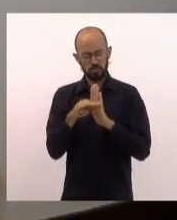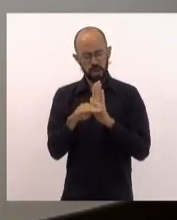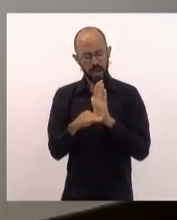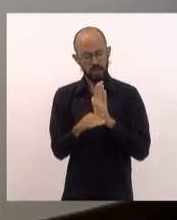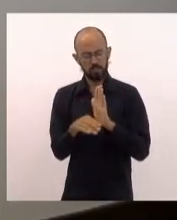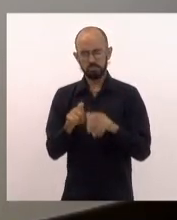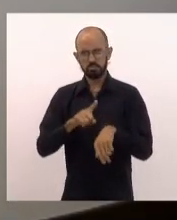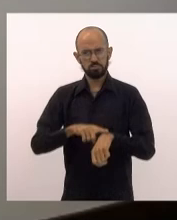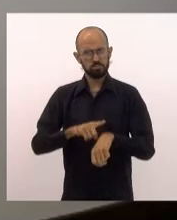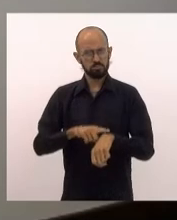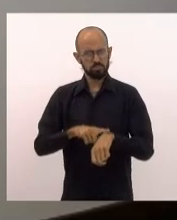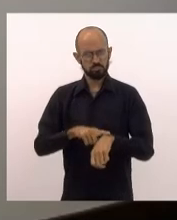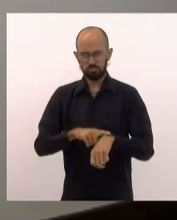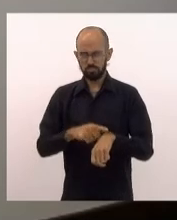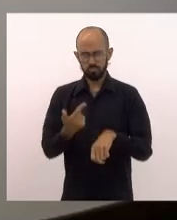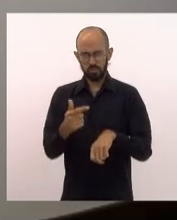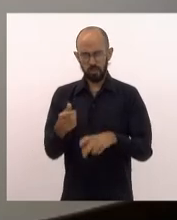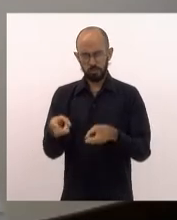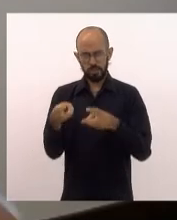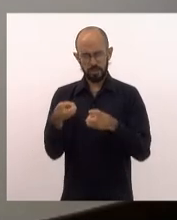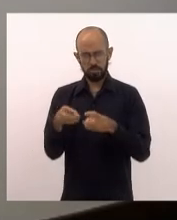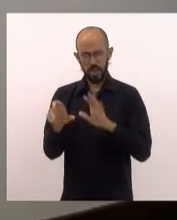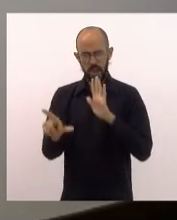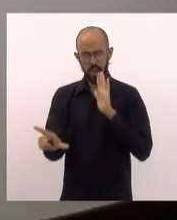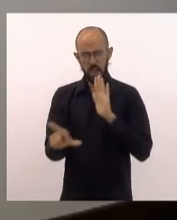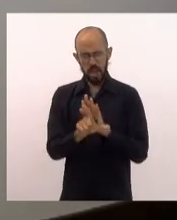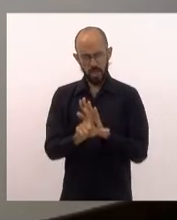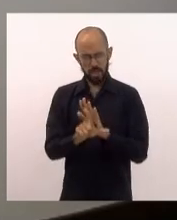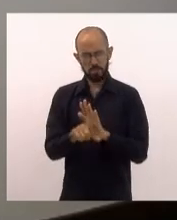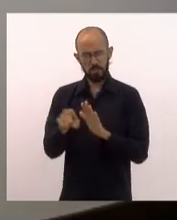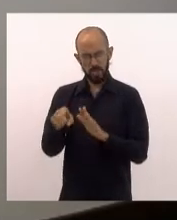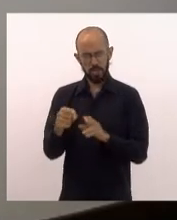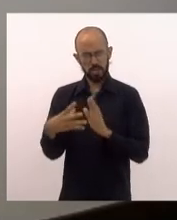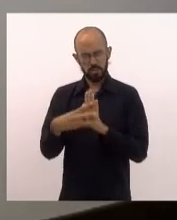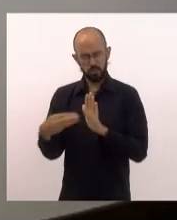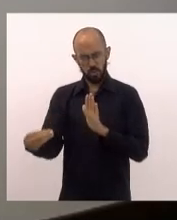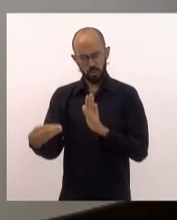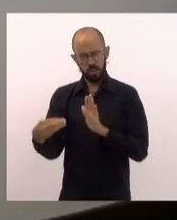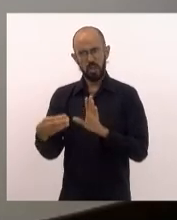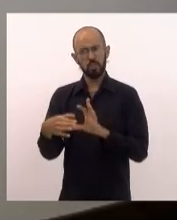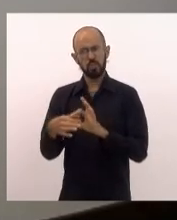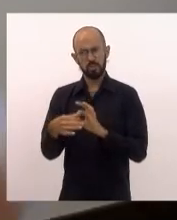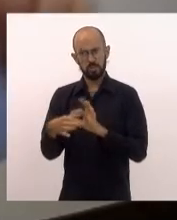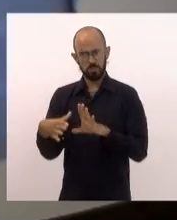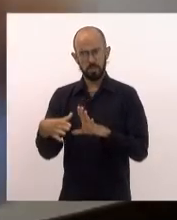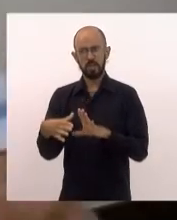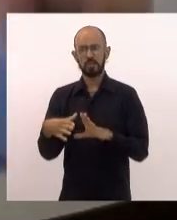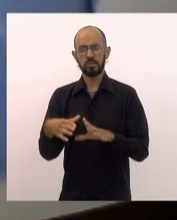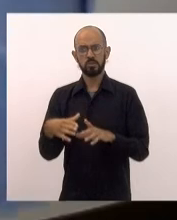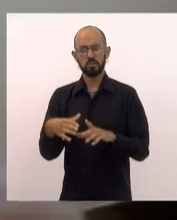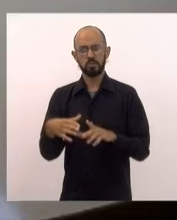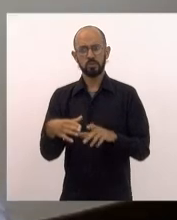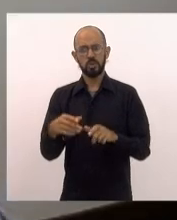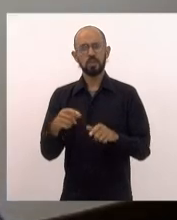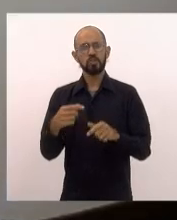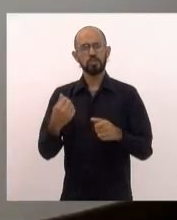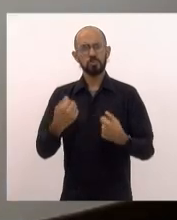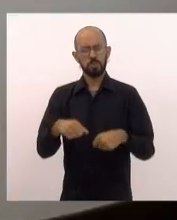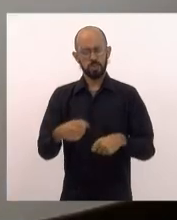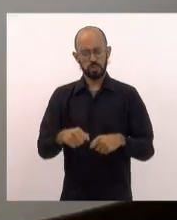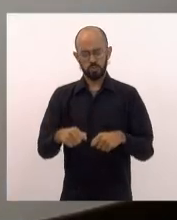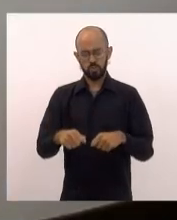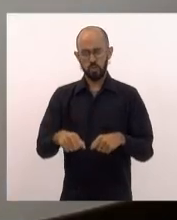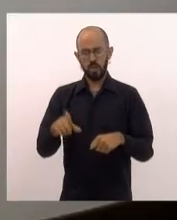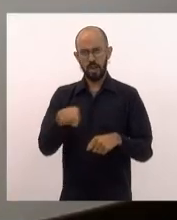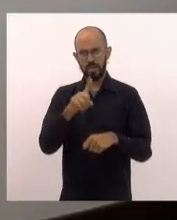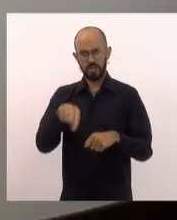observar os ditames legais para que essa concessão, esse modelo de concessão, pudesse ser viabilizado. Nós tivemos que derrubar